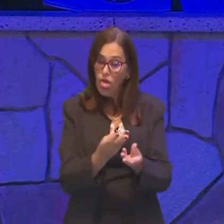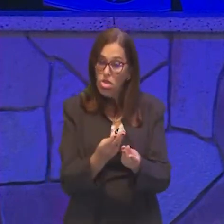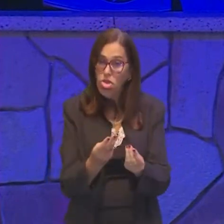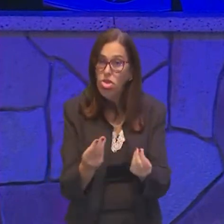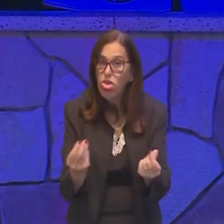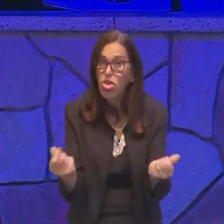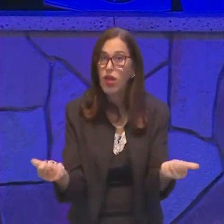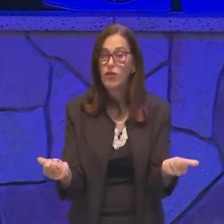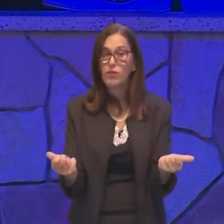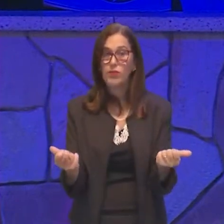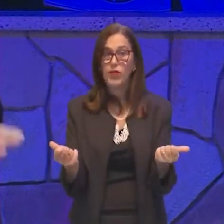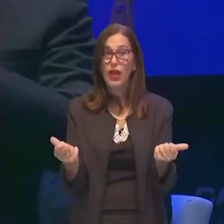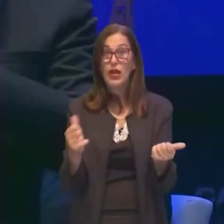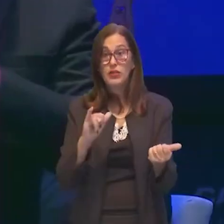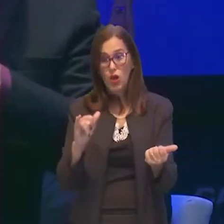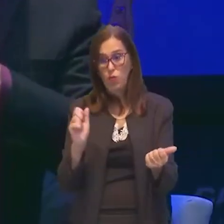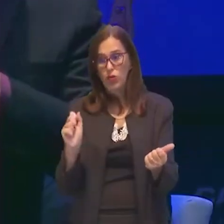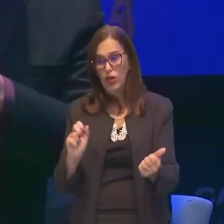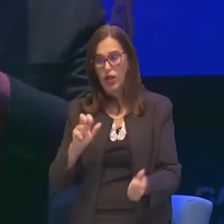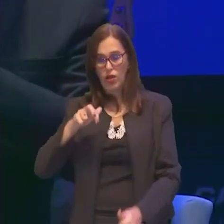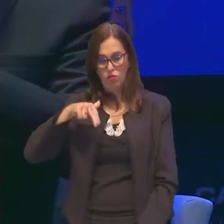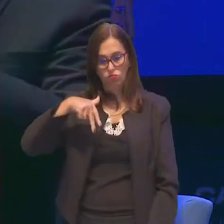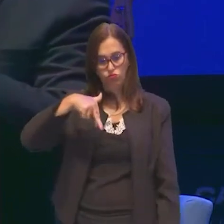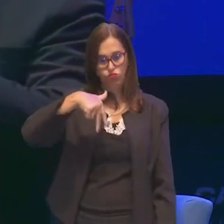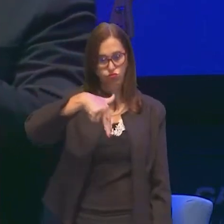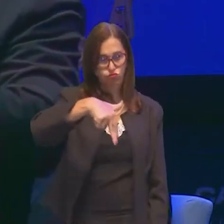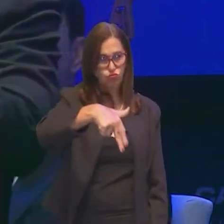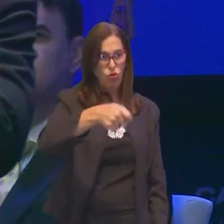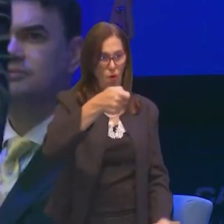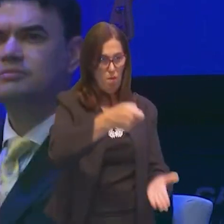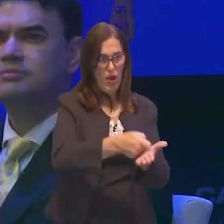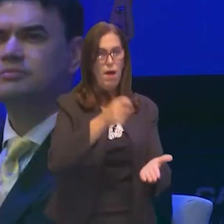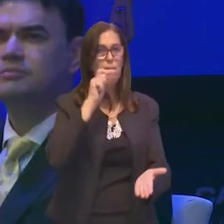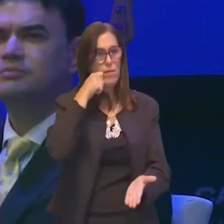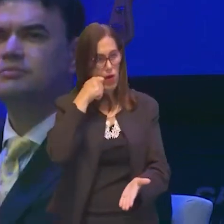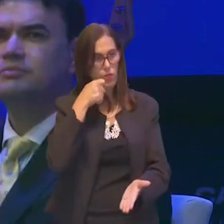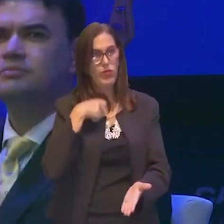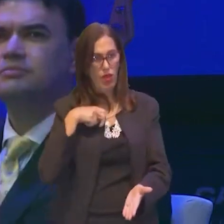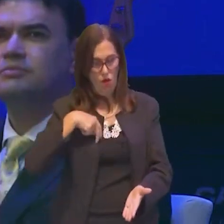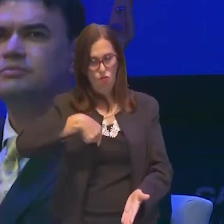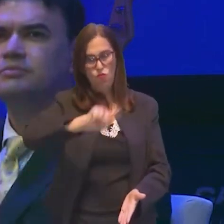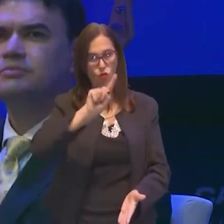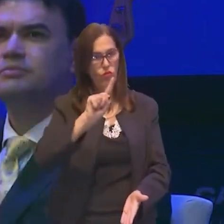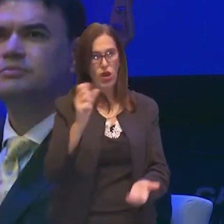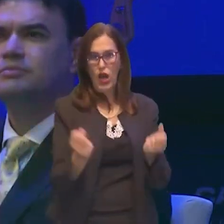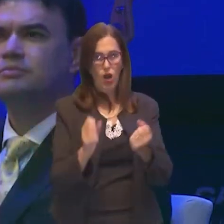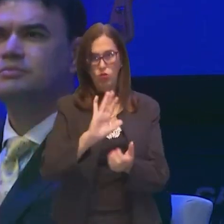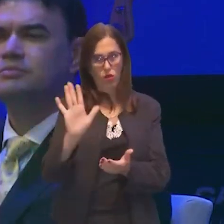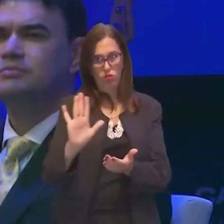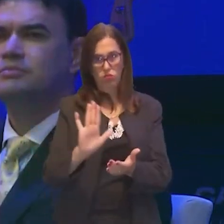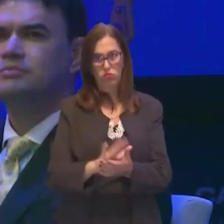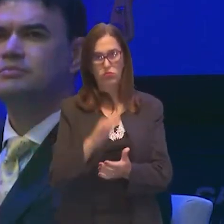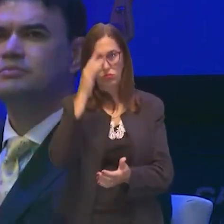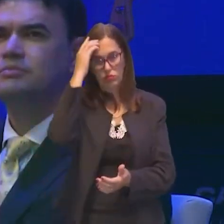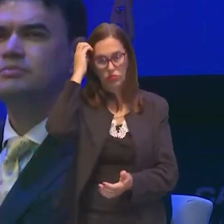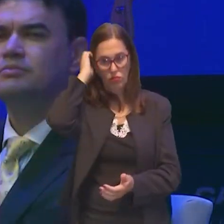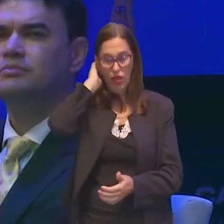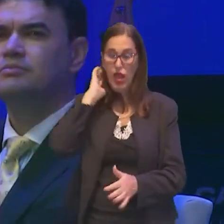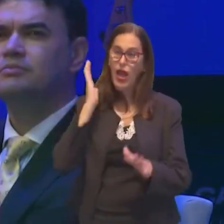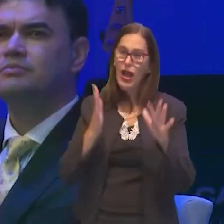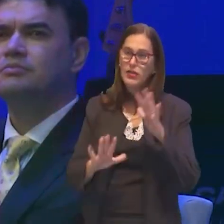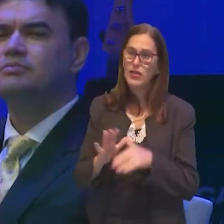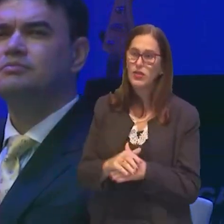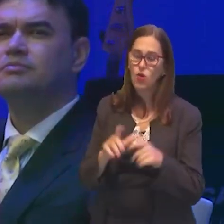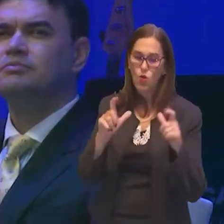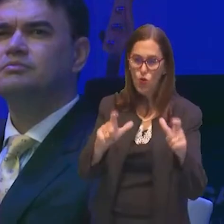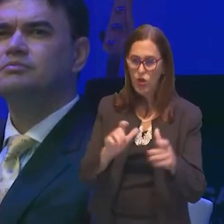Se eu puder ir à padaria a pé, eu vou a pé. Eu não vou de carro. Às vezes eu vou a algum